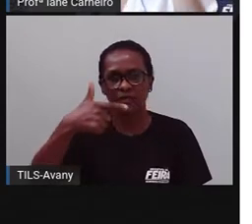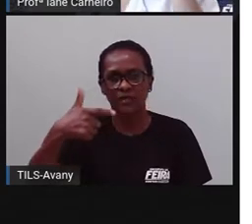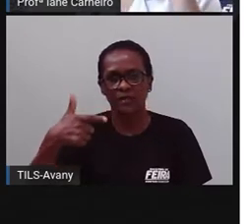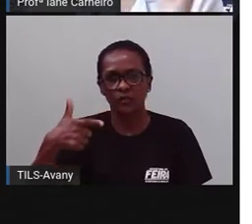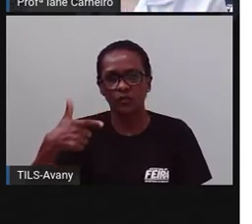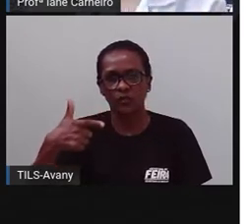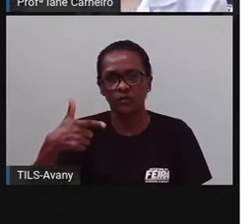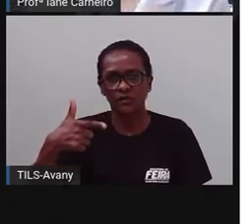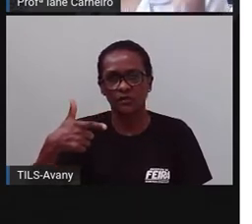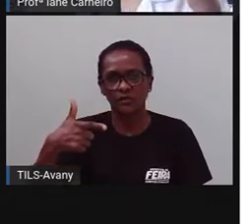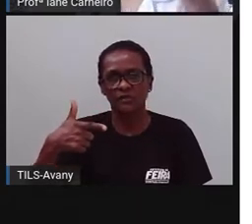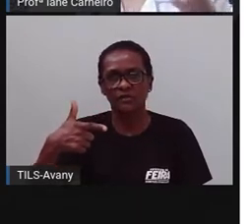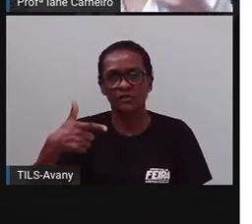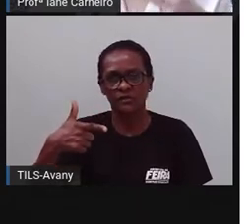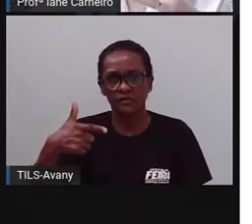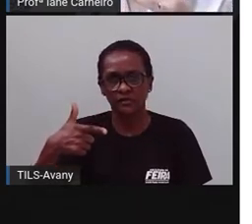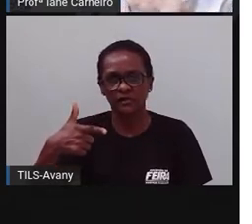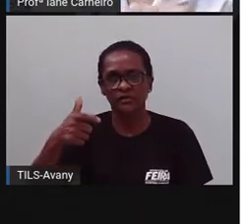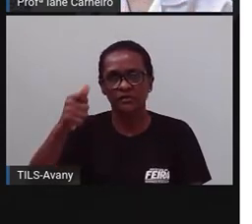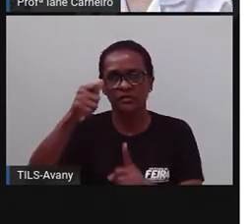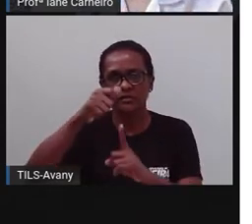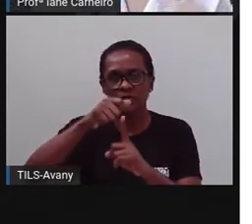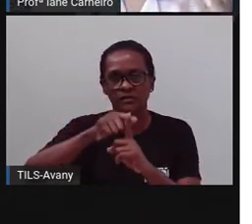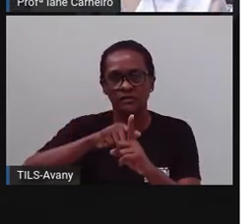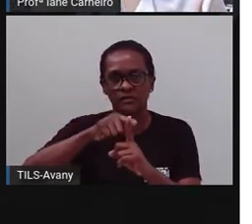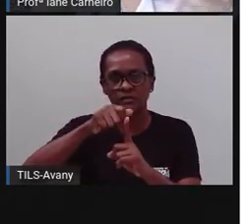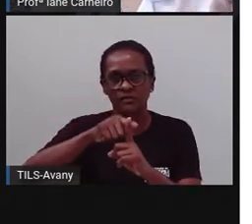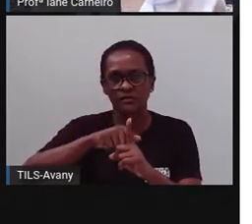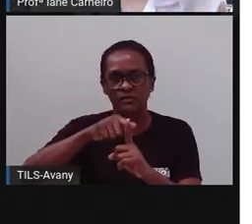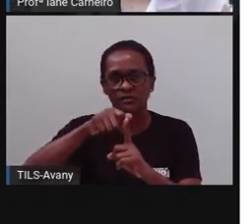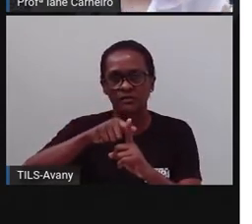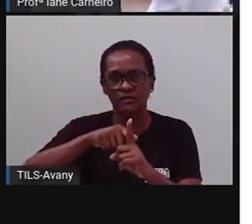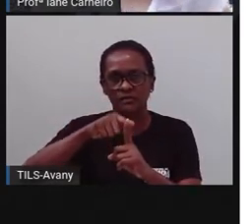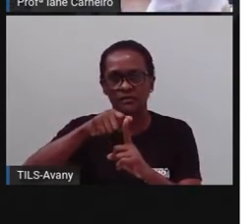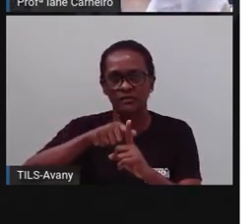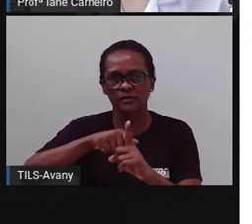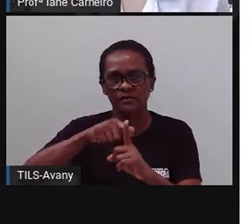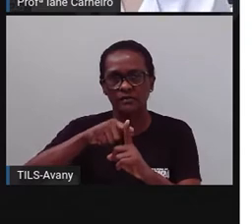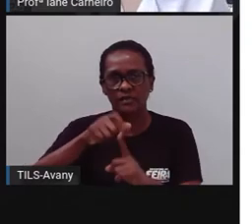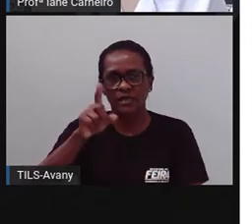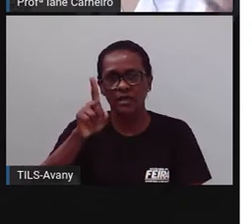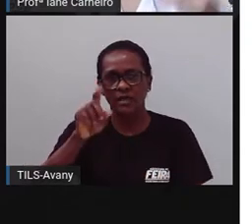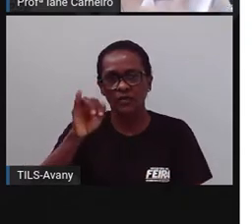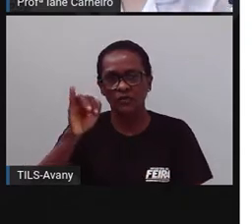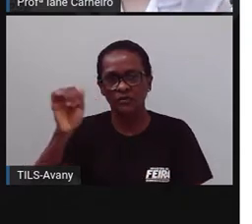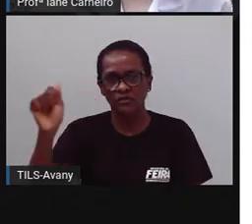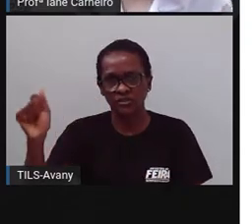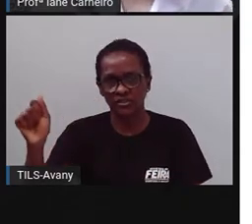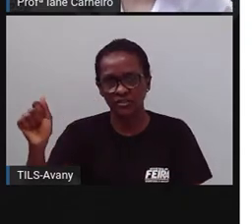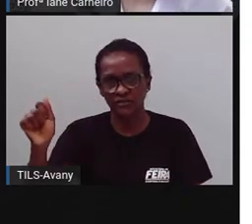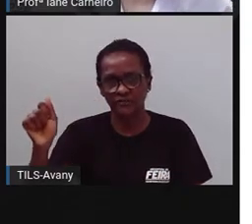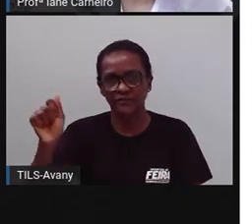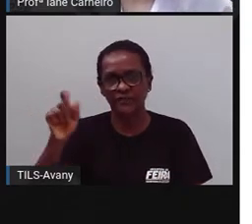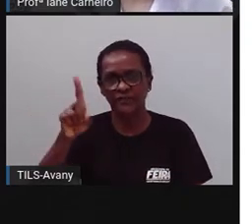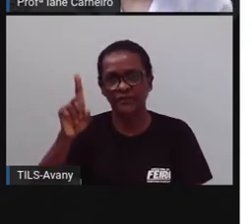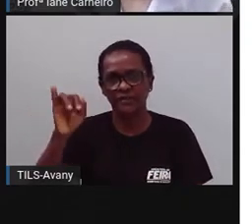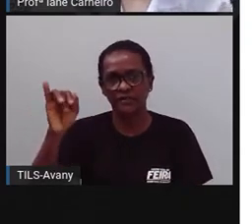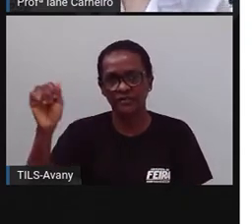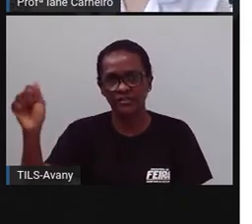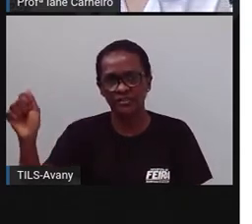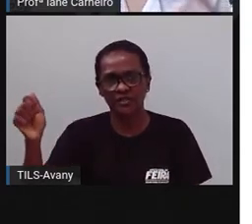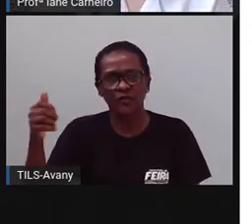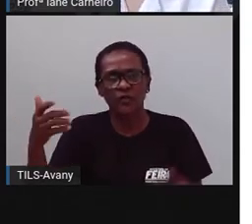o número 12 né então aqui o número 12 O que será que esse número quer dizer será que a idade de Maria Eduarda